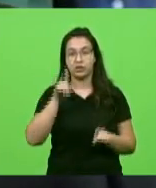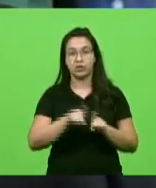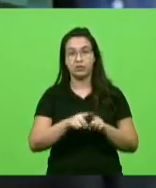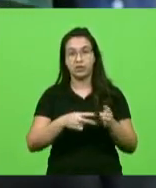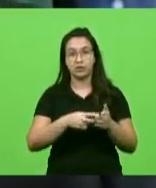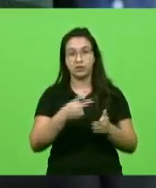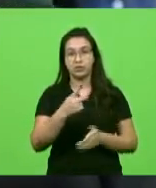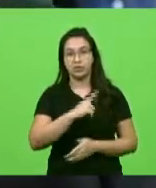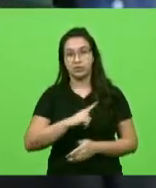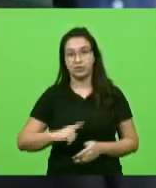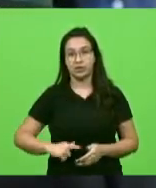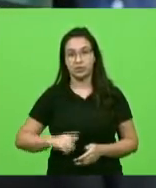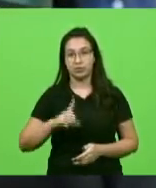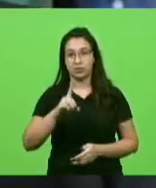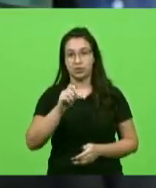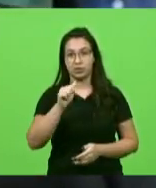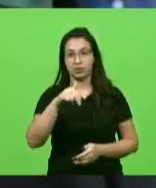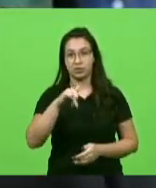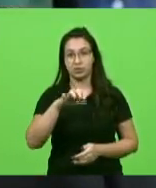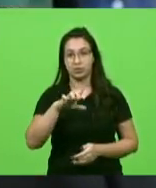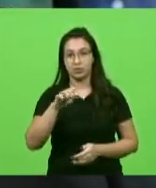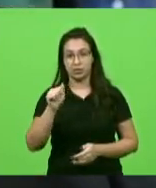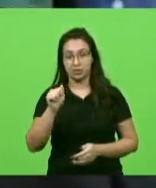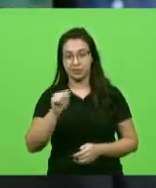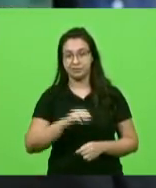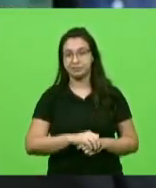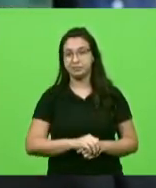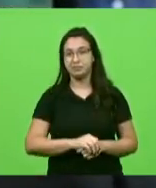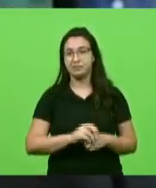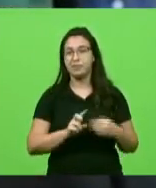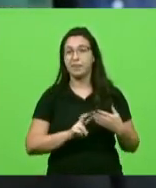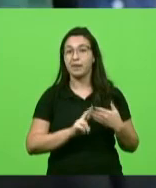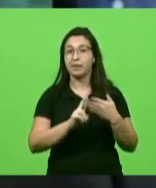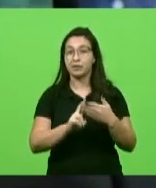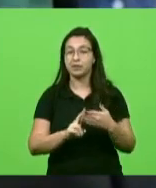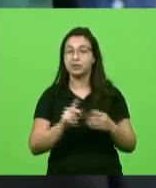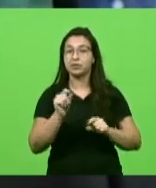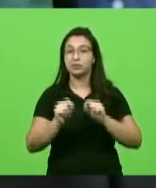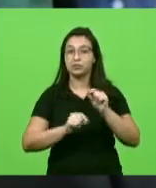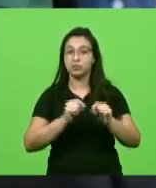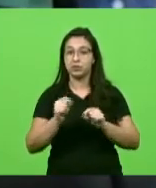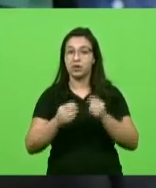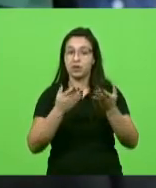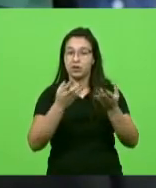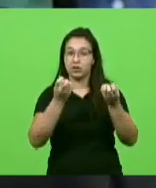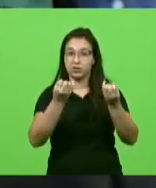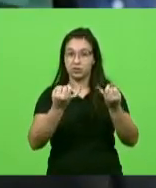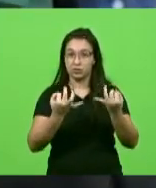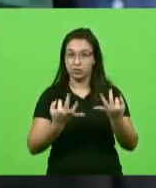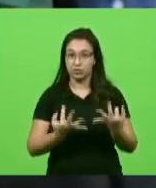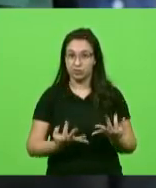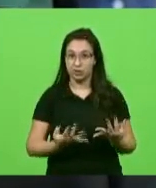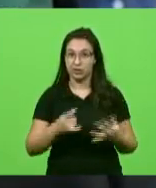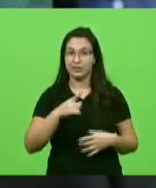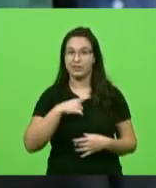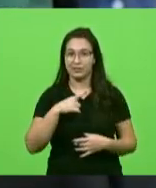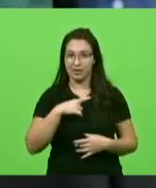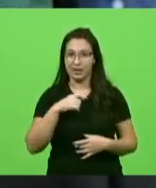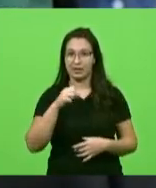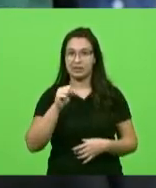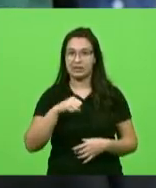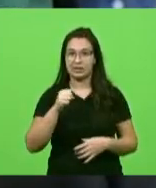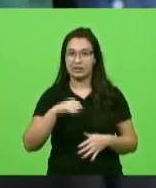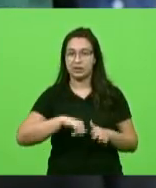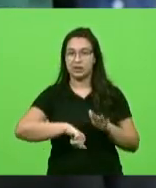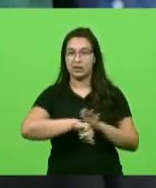Daniela Riva conforme a representação afirmo os denunciantes que houve crime de responsabilidade